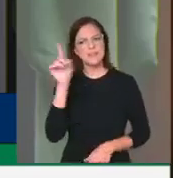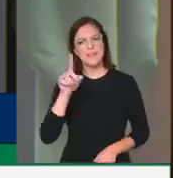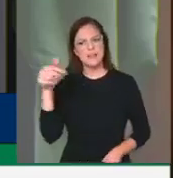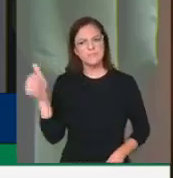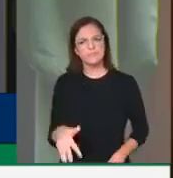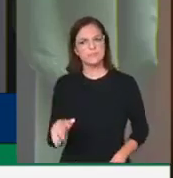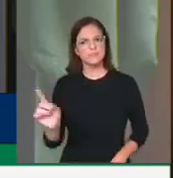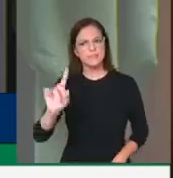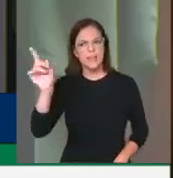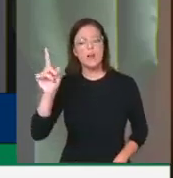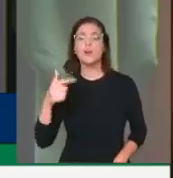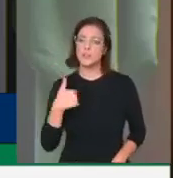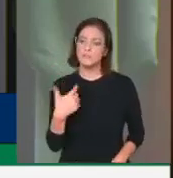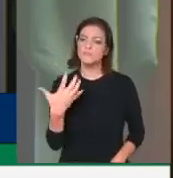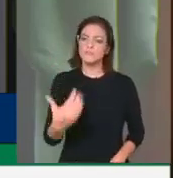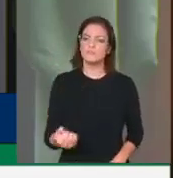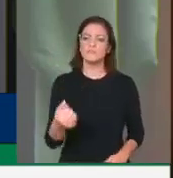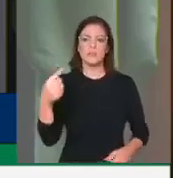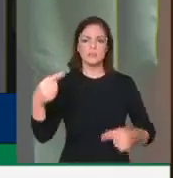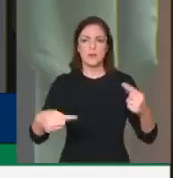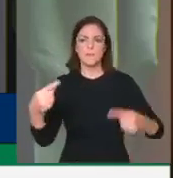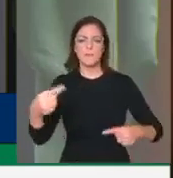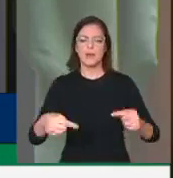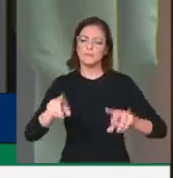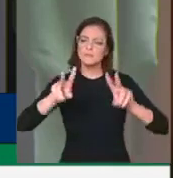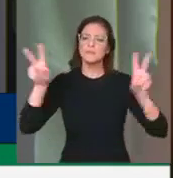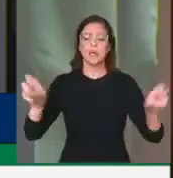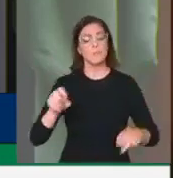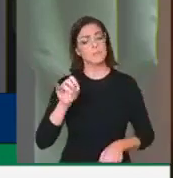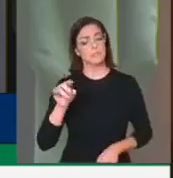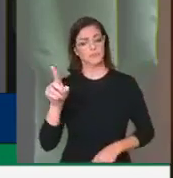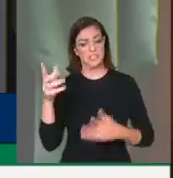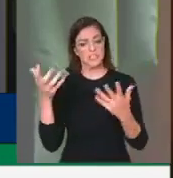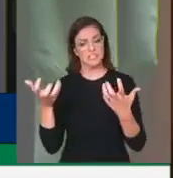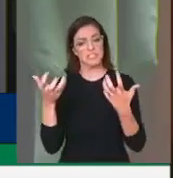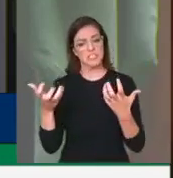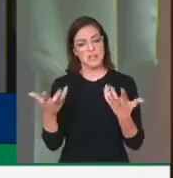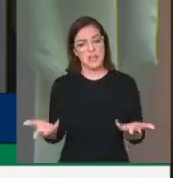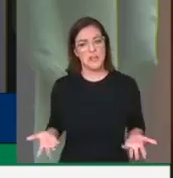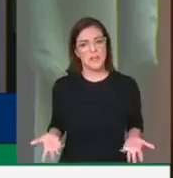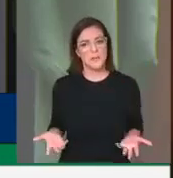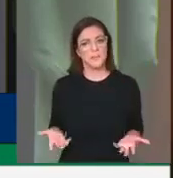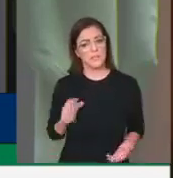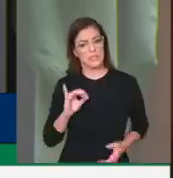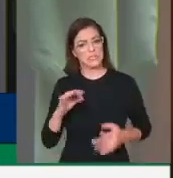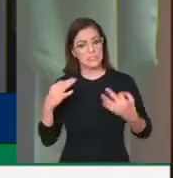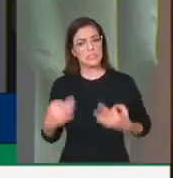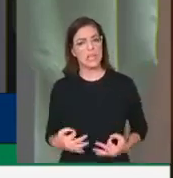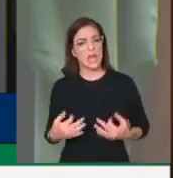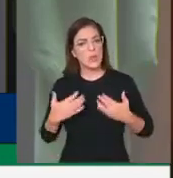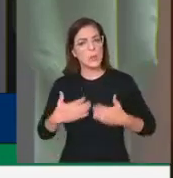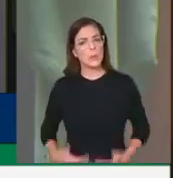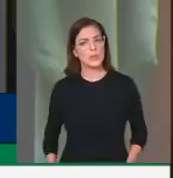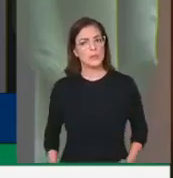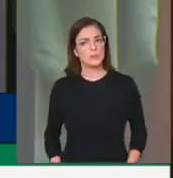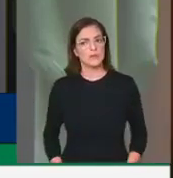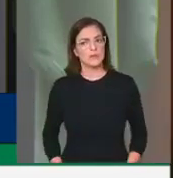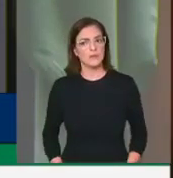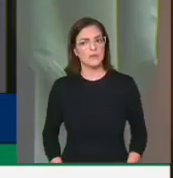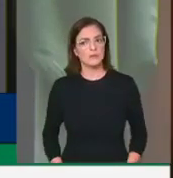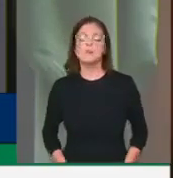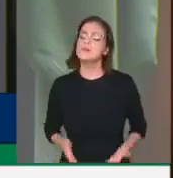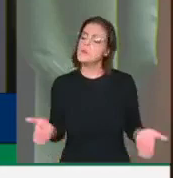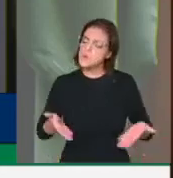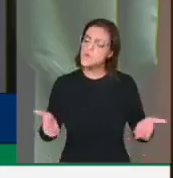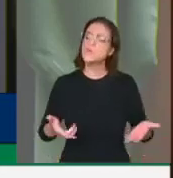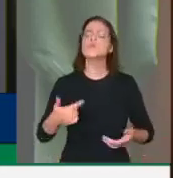Eu estou disposto a fazer um debate de enfrentamento às milícias, desde que o senhor queira ter uma conduta adequada ao seu cargo. Eu vou hoje nas redes